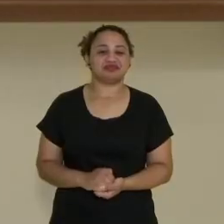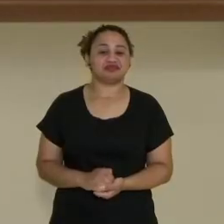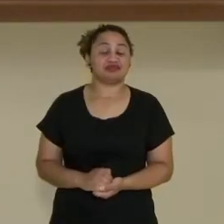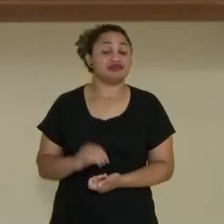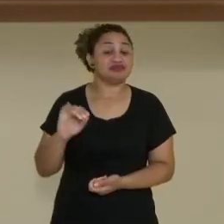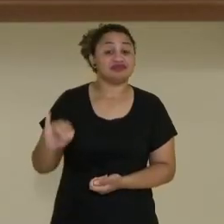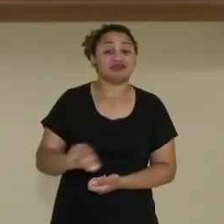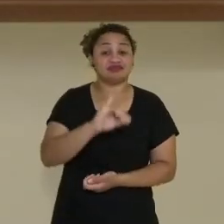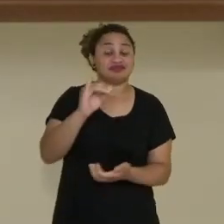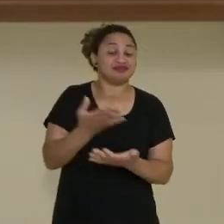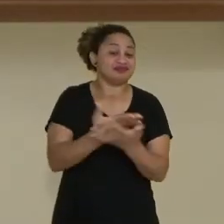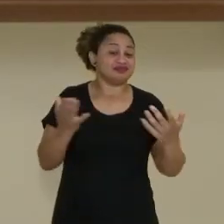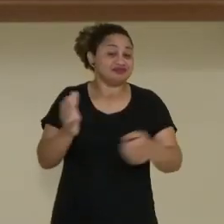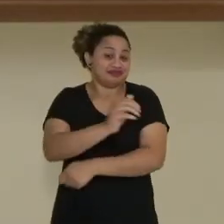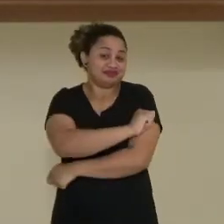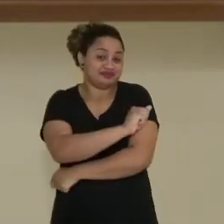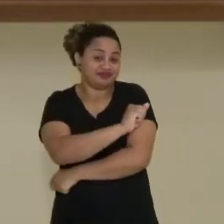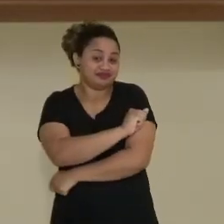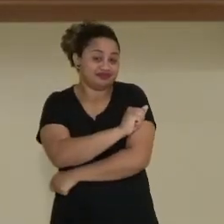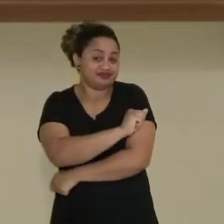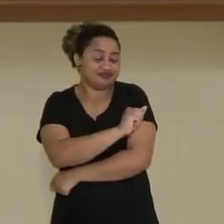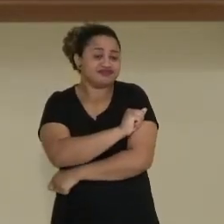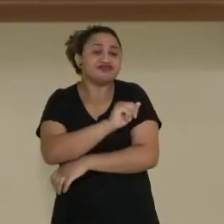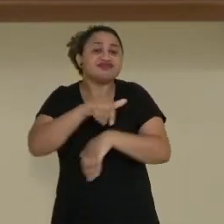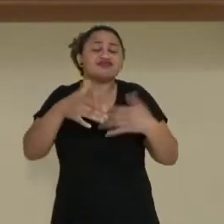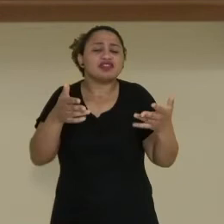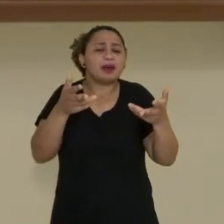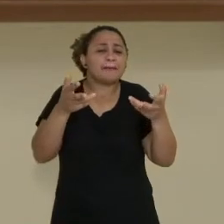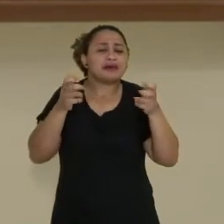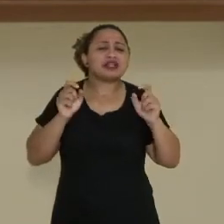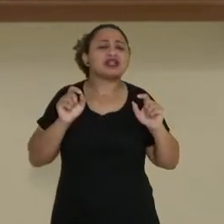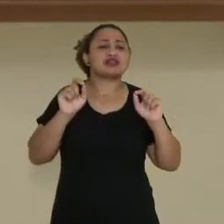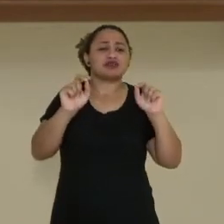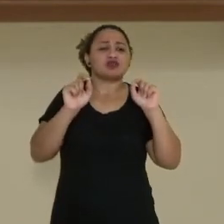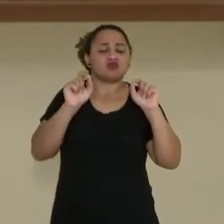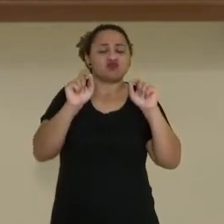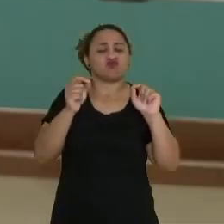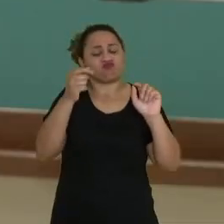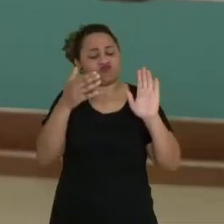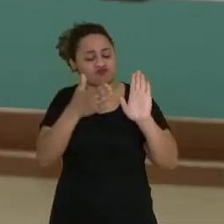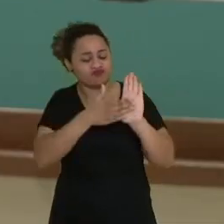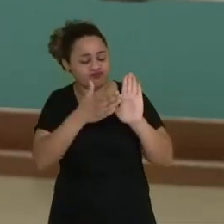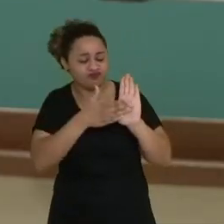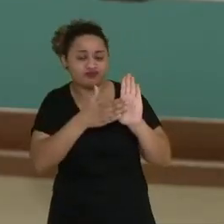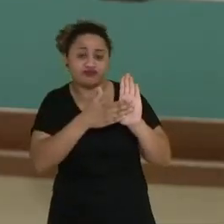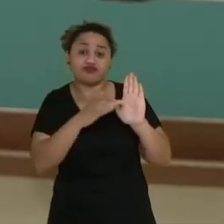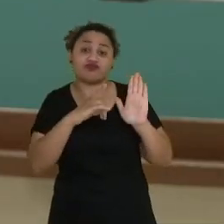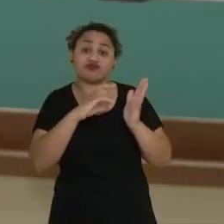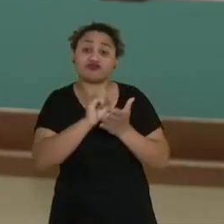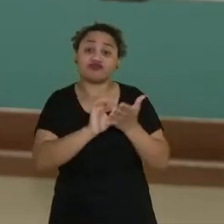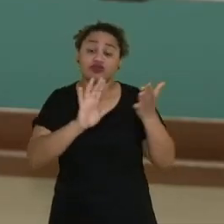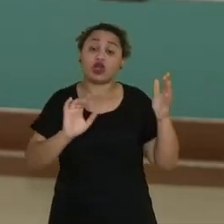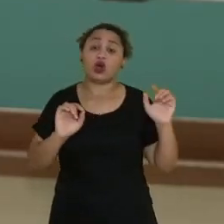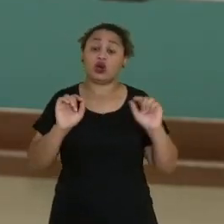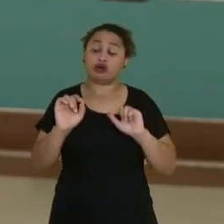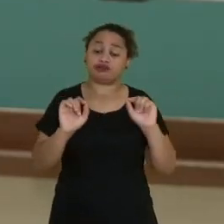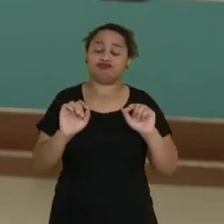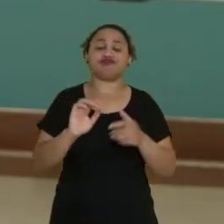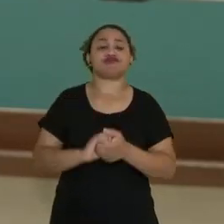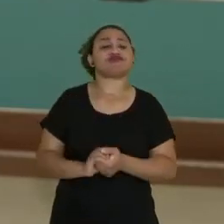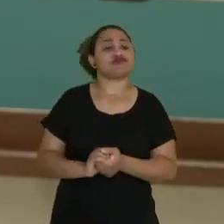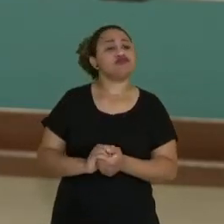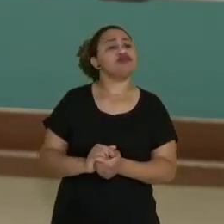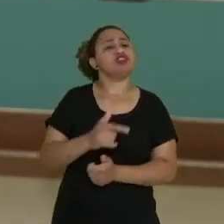Olá, queridos estudantes, voltei. Observe a proposta da atividade. Aos 20